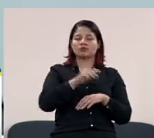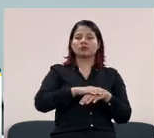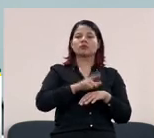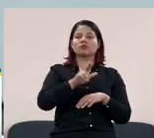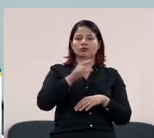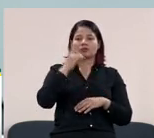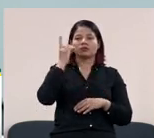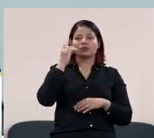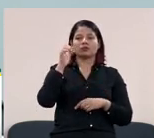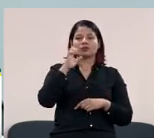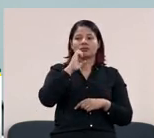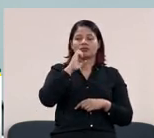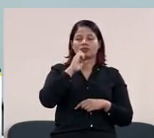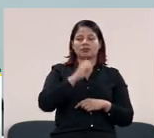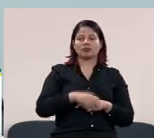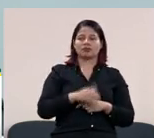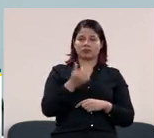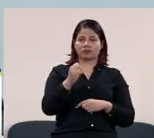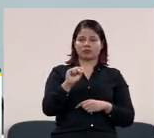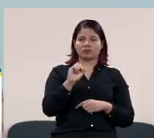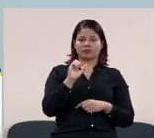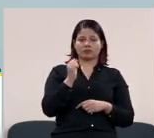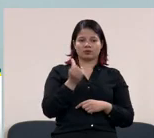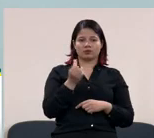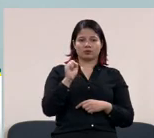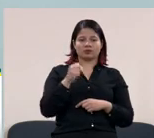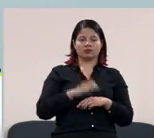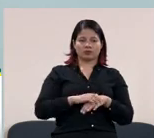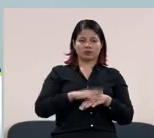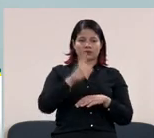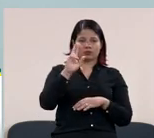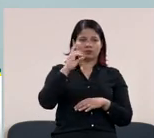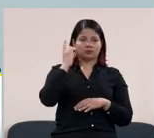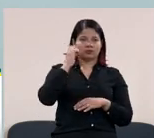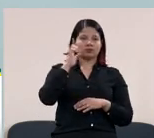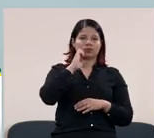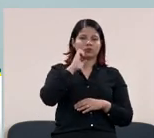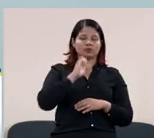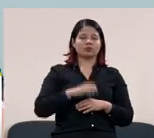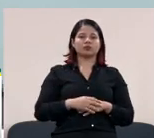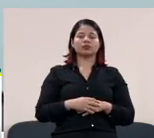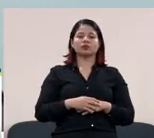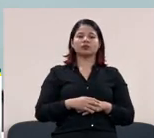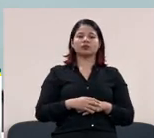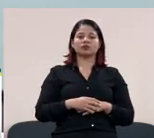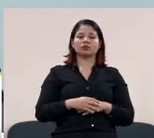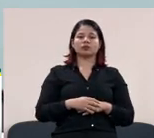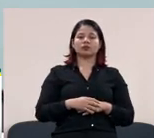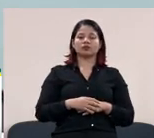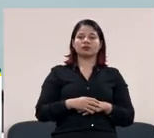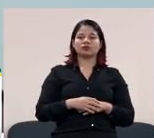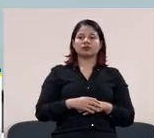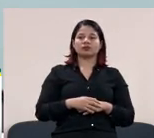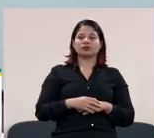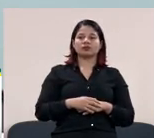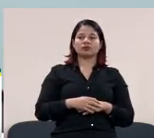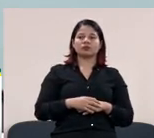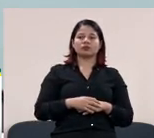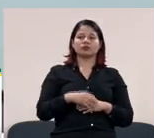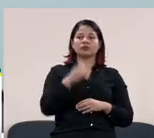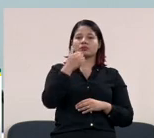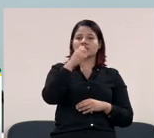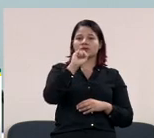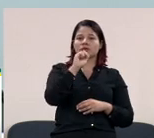da deputada Edna Alzeia, indicação 1868, de autoria da deputada Edna Alzeia,